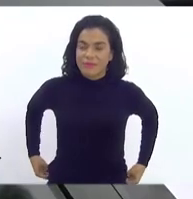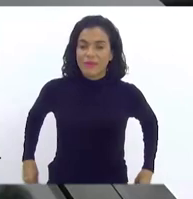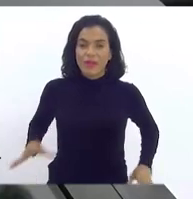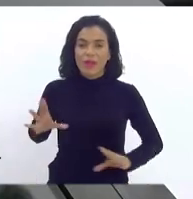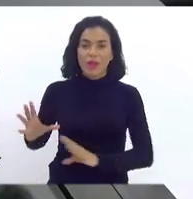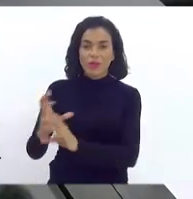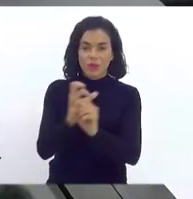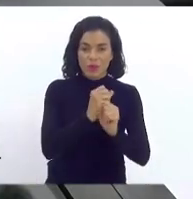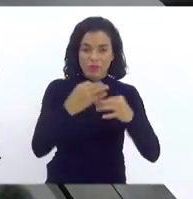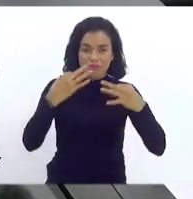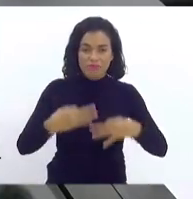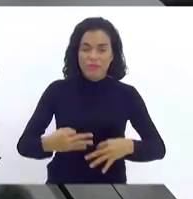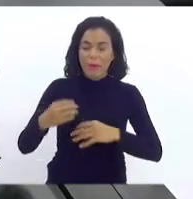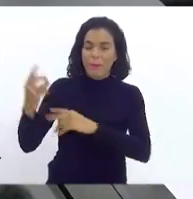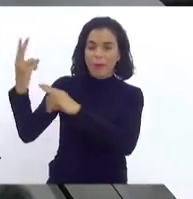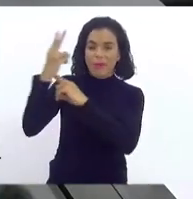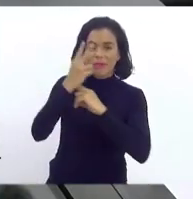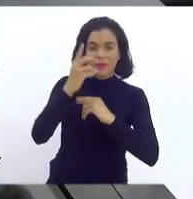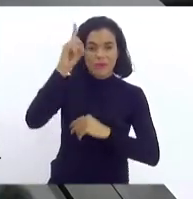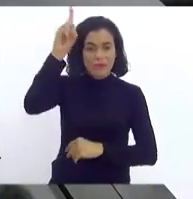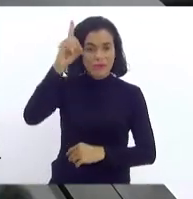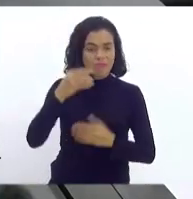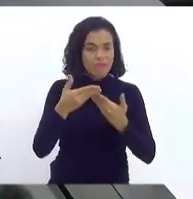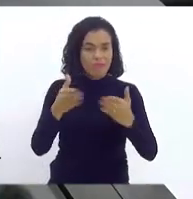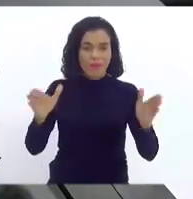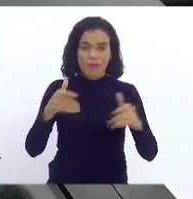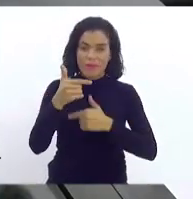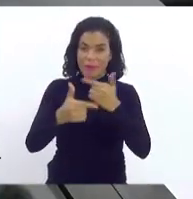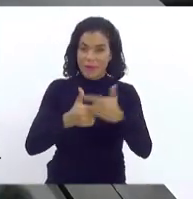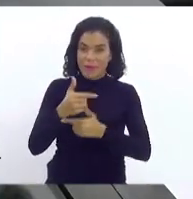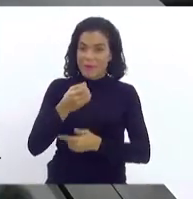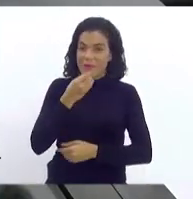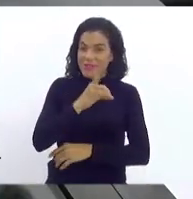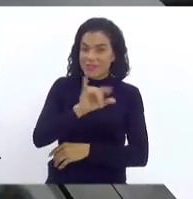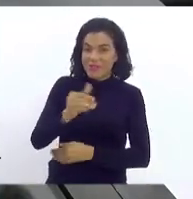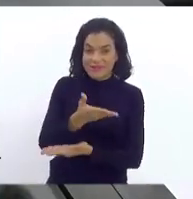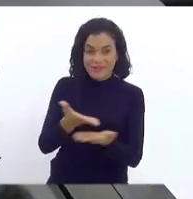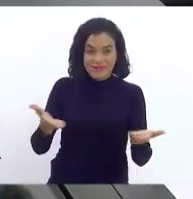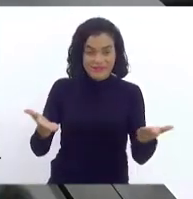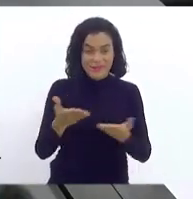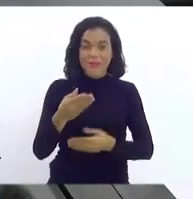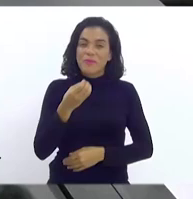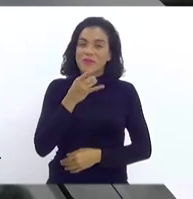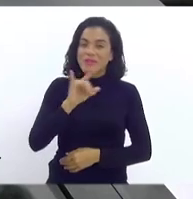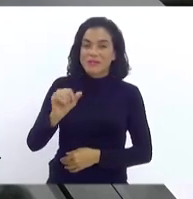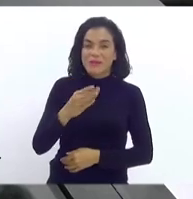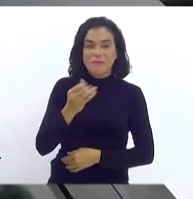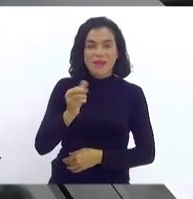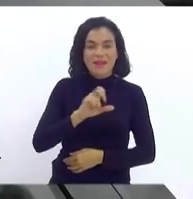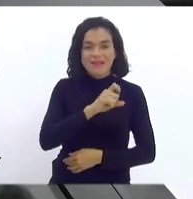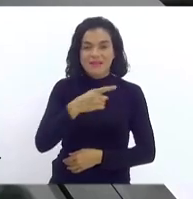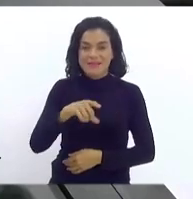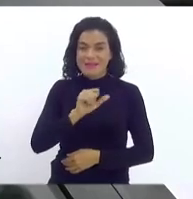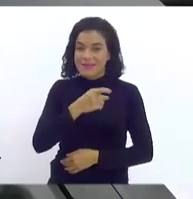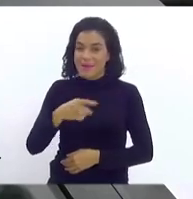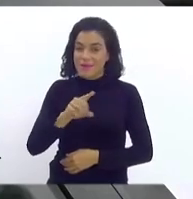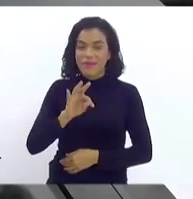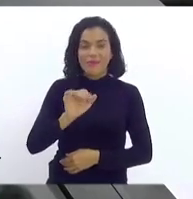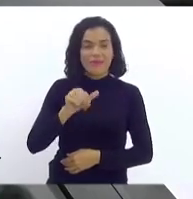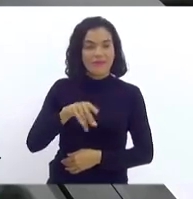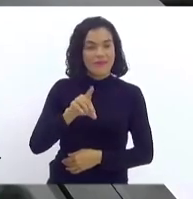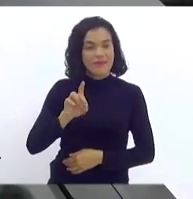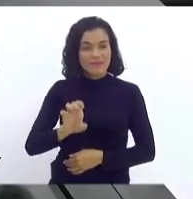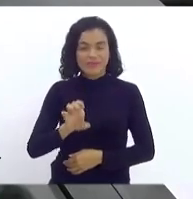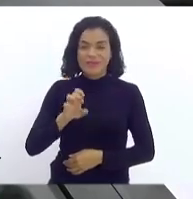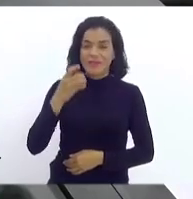Havendo um número legal sobre a proteção de Deus, declaro aberto os trabalhos. Bom dia a todos. Bom dia. Bom dia, deputado Brazão, deputado Val, deputado Tandi,